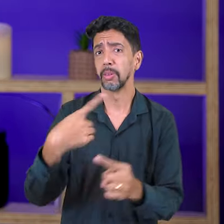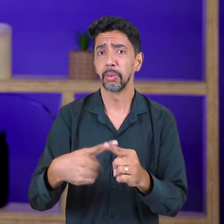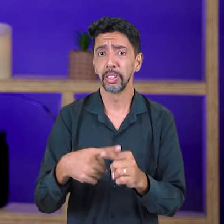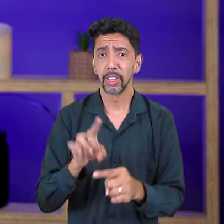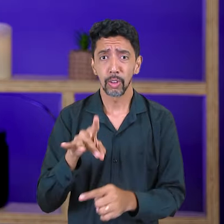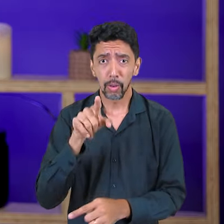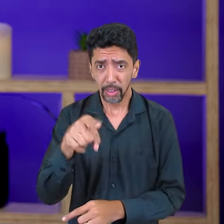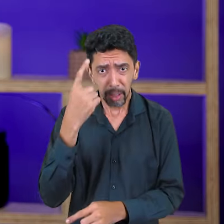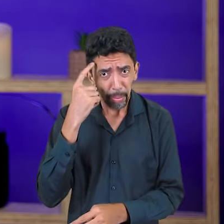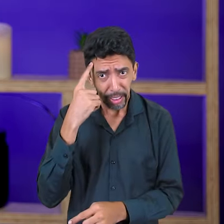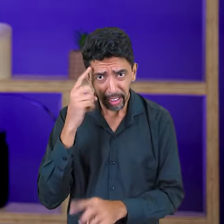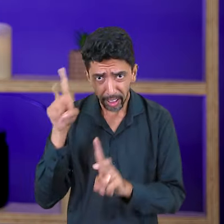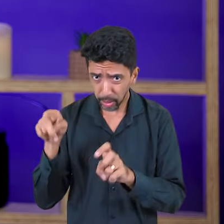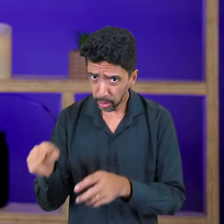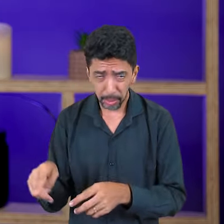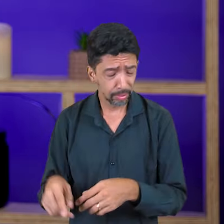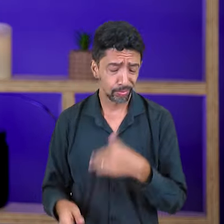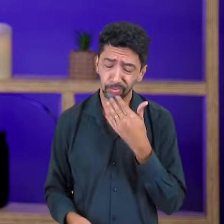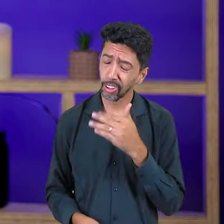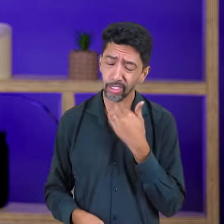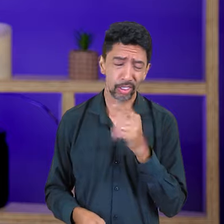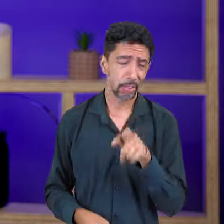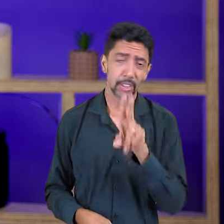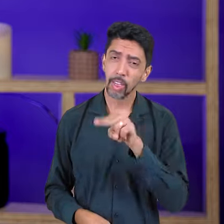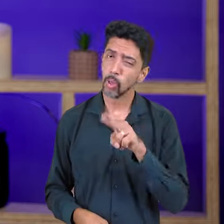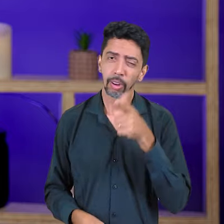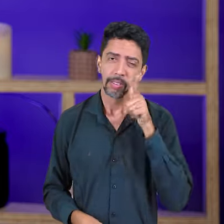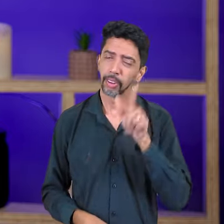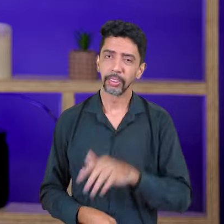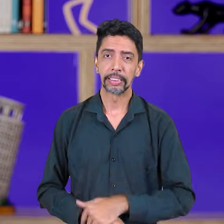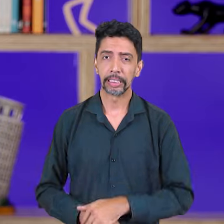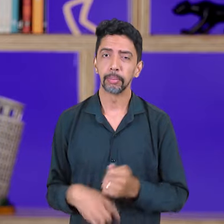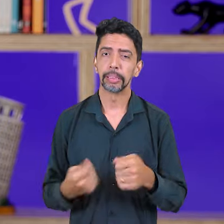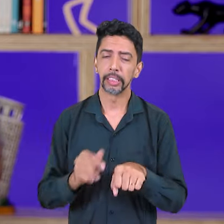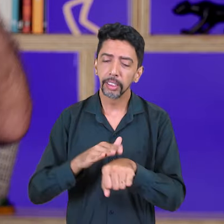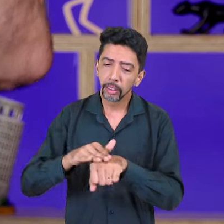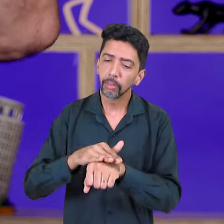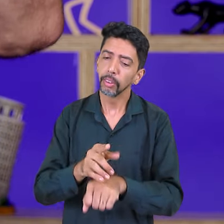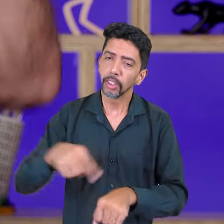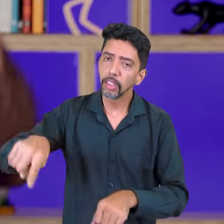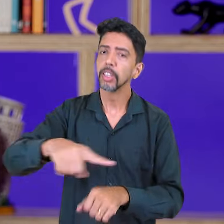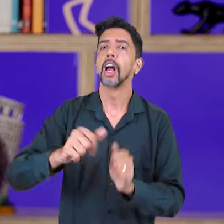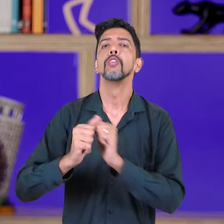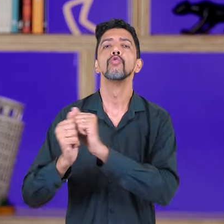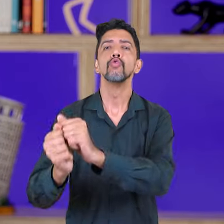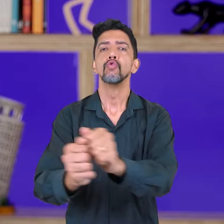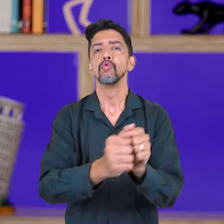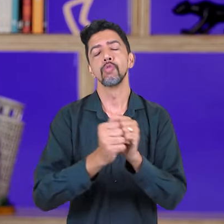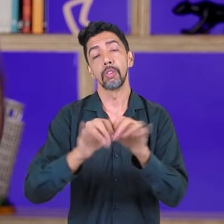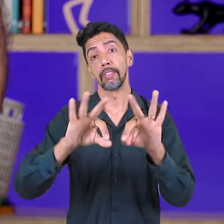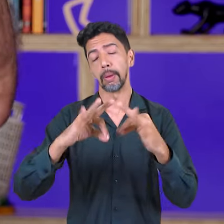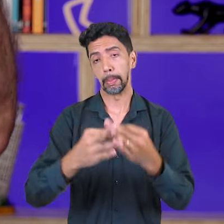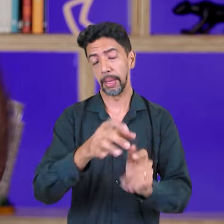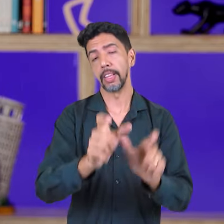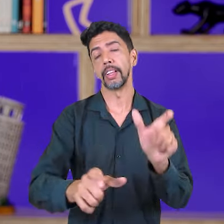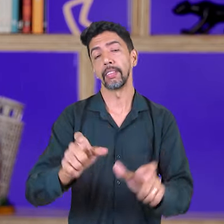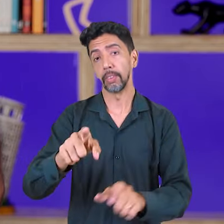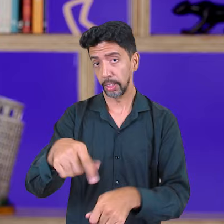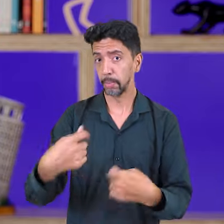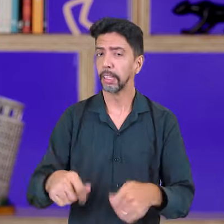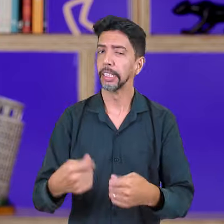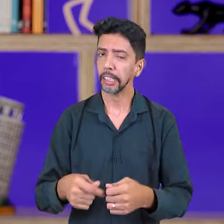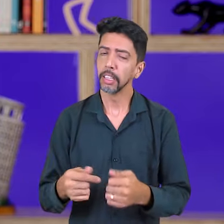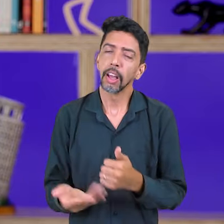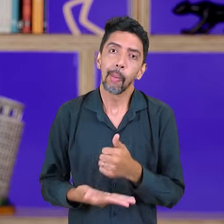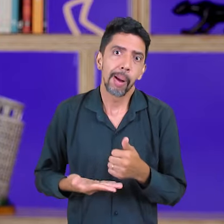essa tão necessária independência financeira tá aí a orientação básica você construir